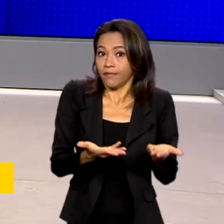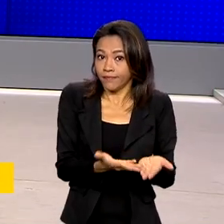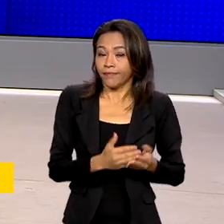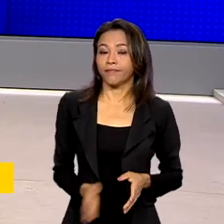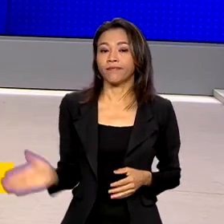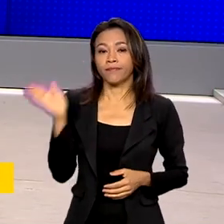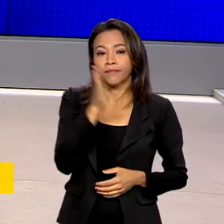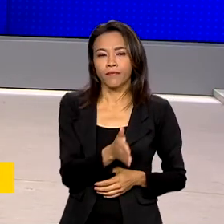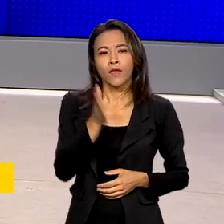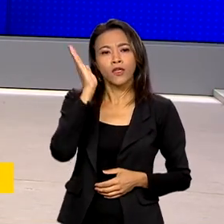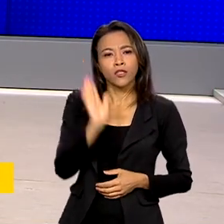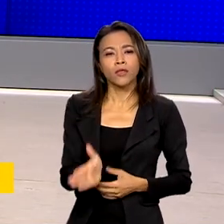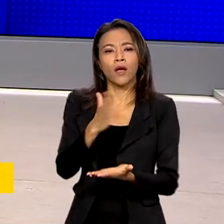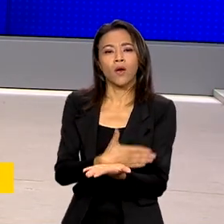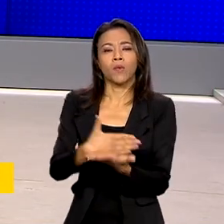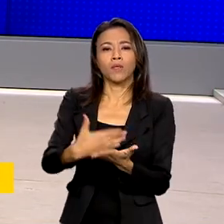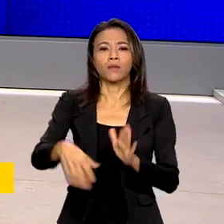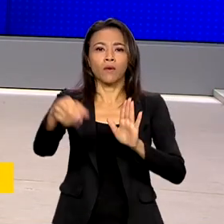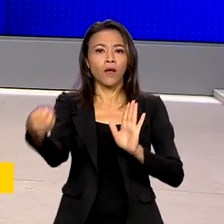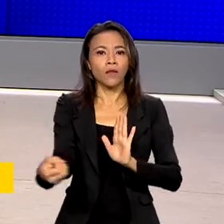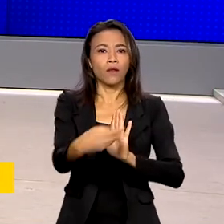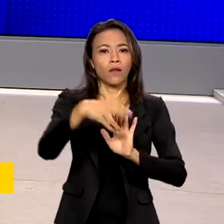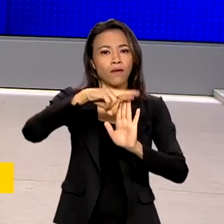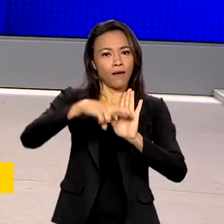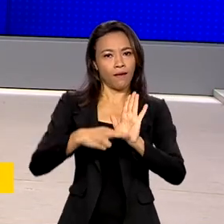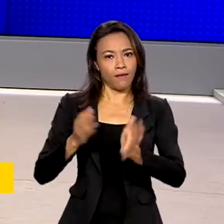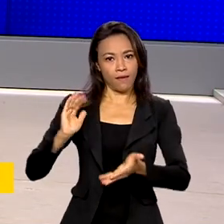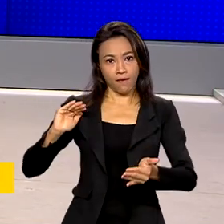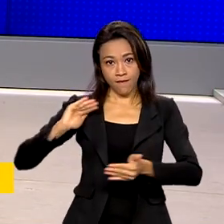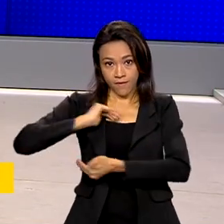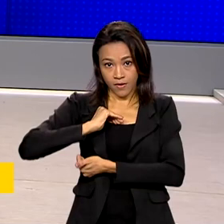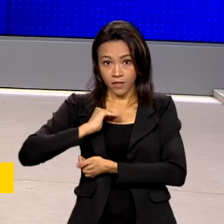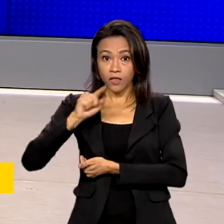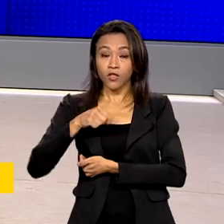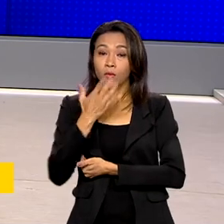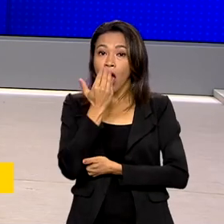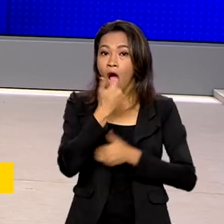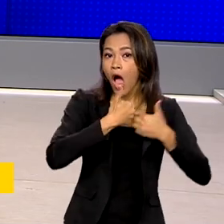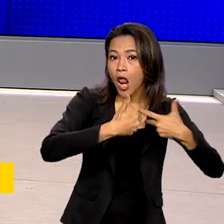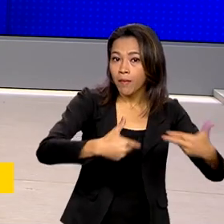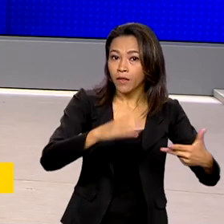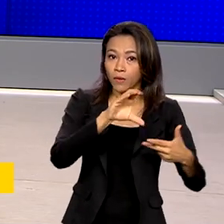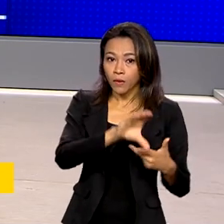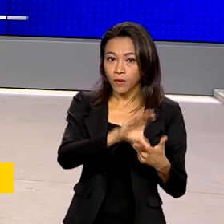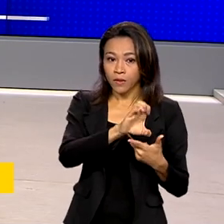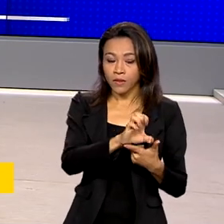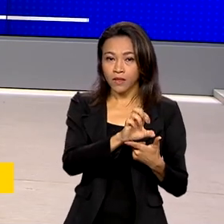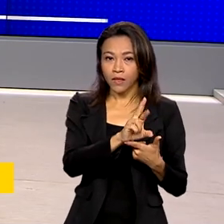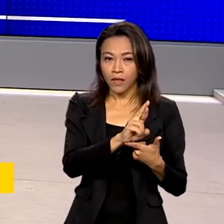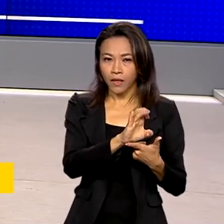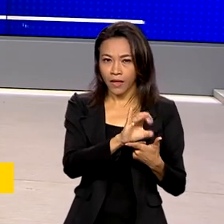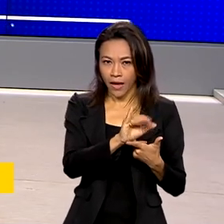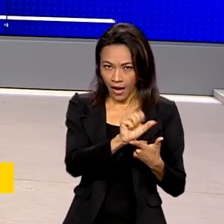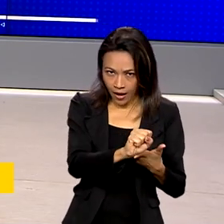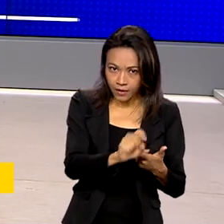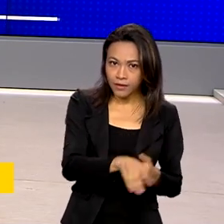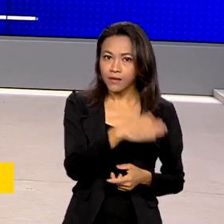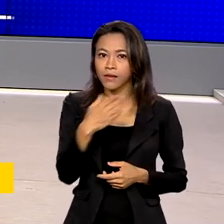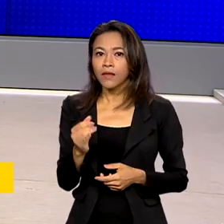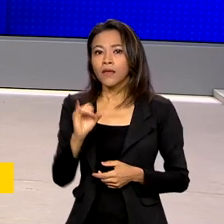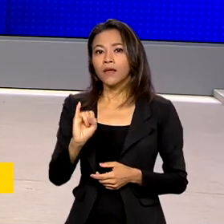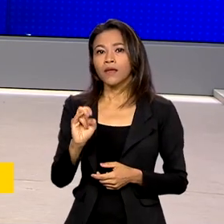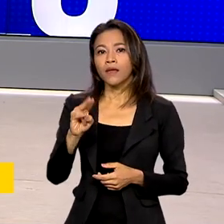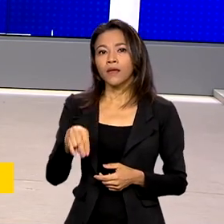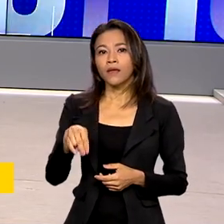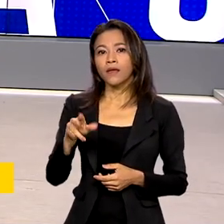Já está valendo a nova regra da Anvisa, que classifica alimentos à base de cereais como integrais. Agora, o produto